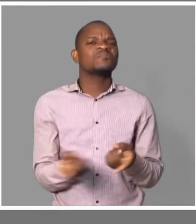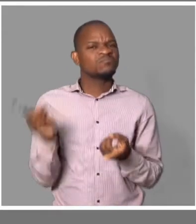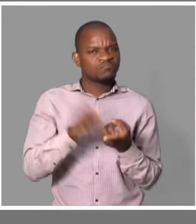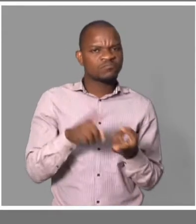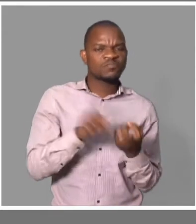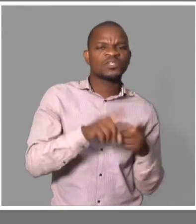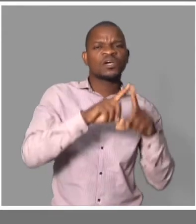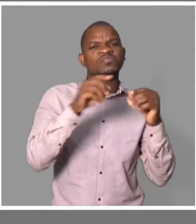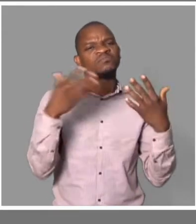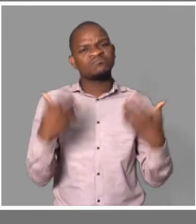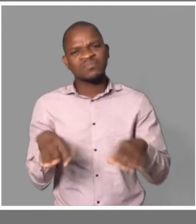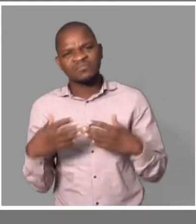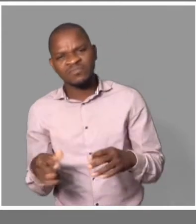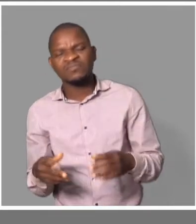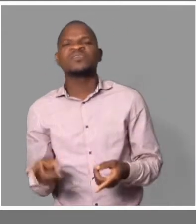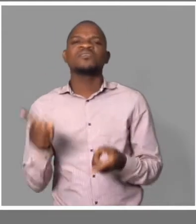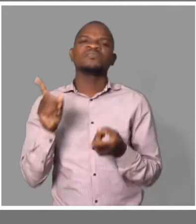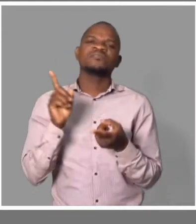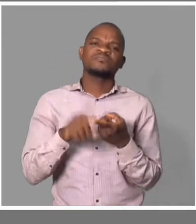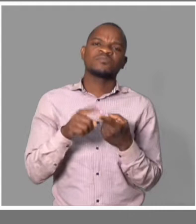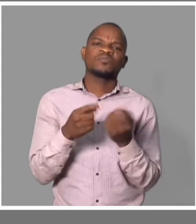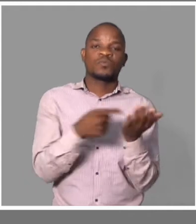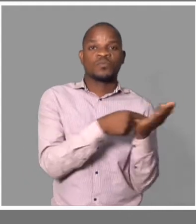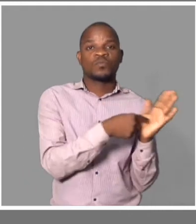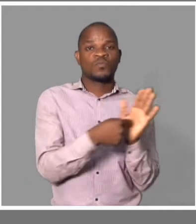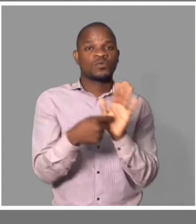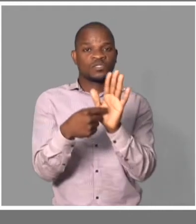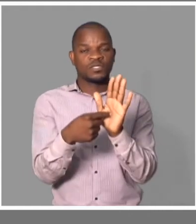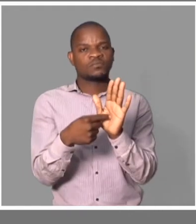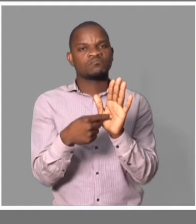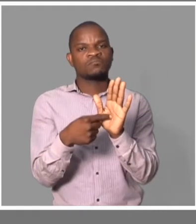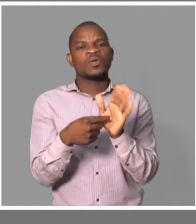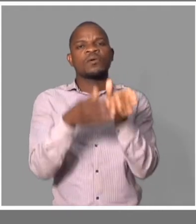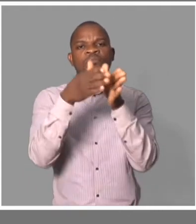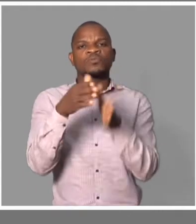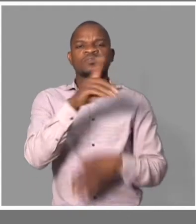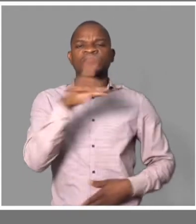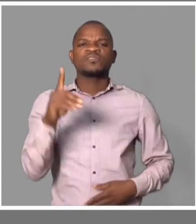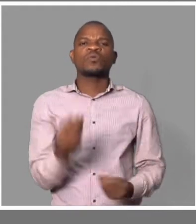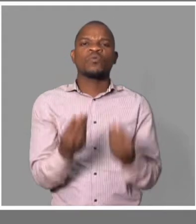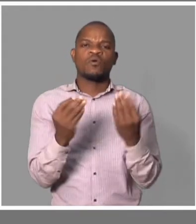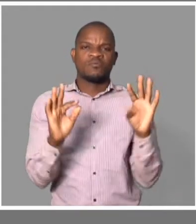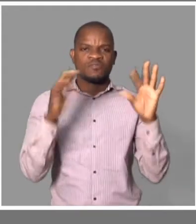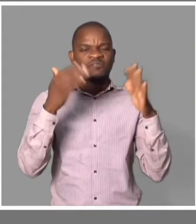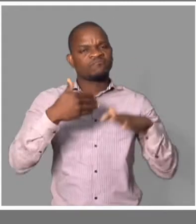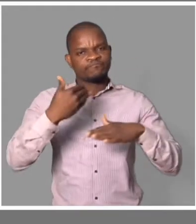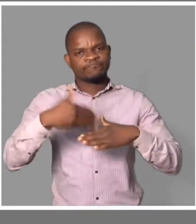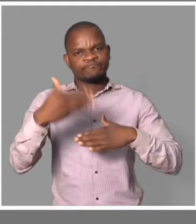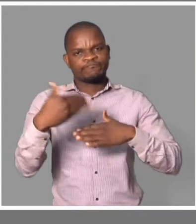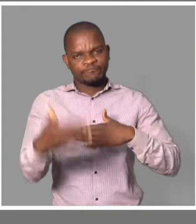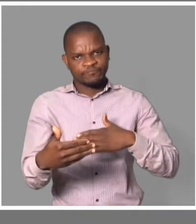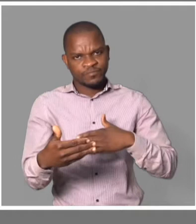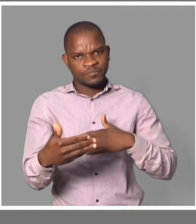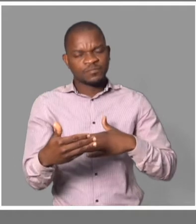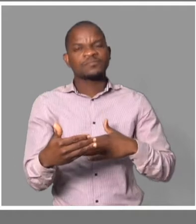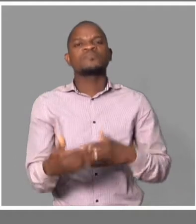entretenimento, de divertimento. Mostrar mesmo o próprio dia a dia do deficiente. Talvez em forma de